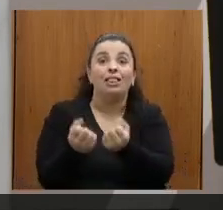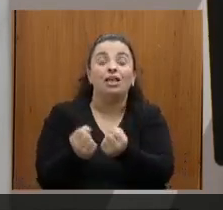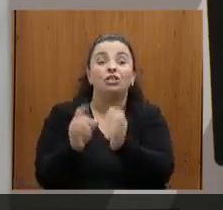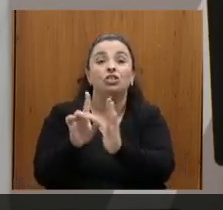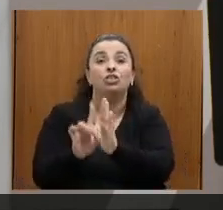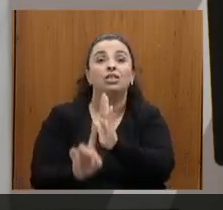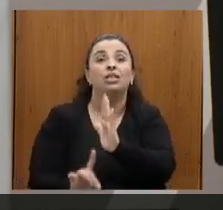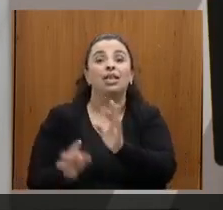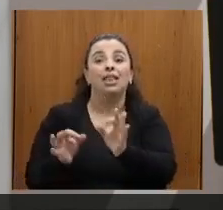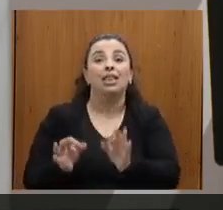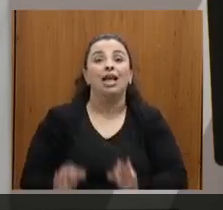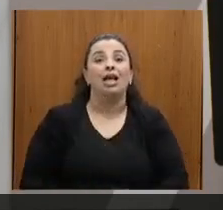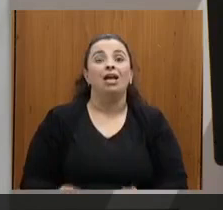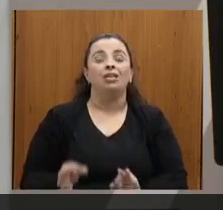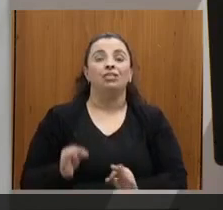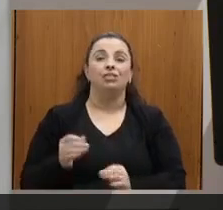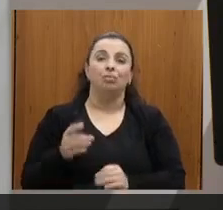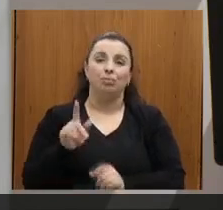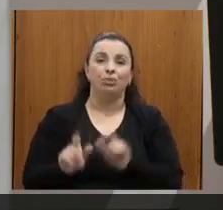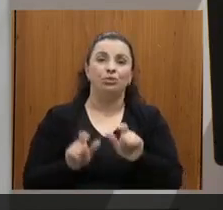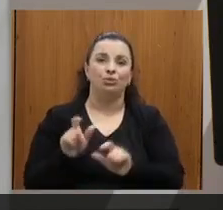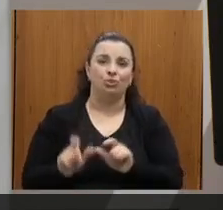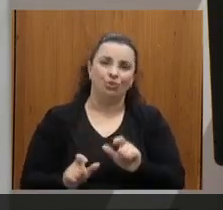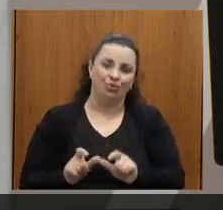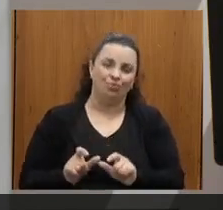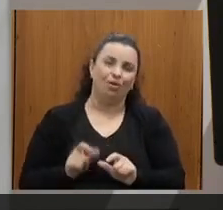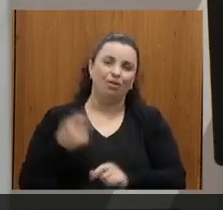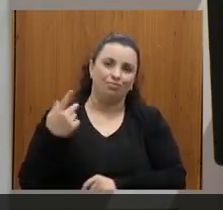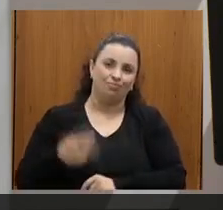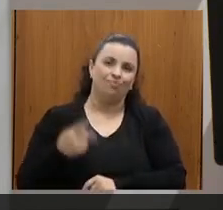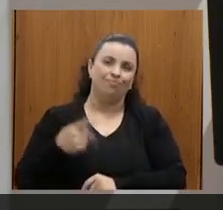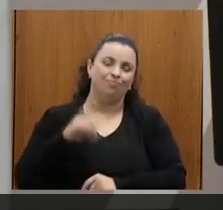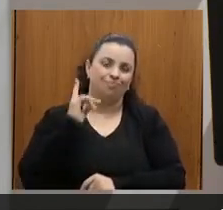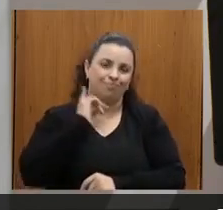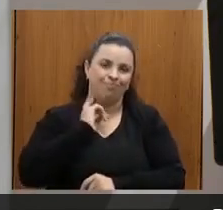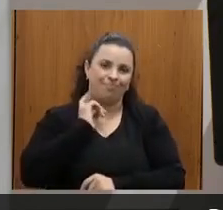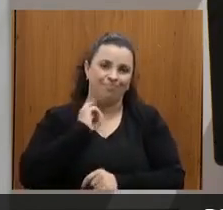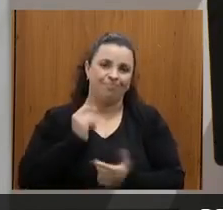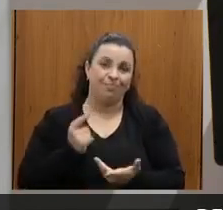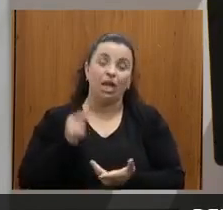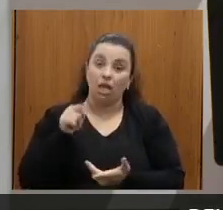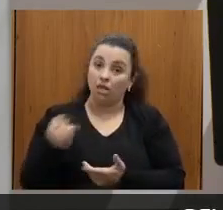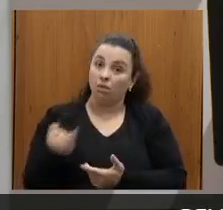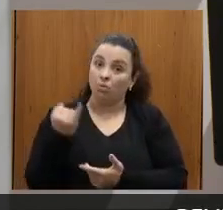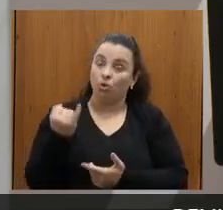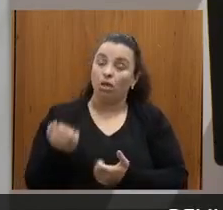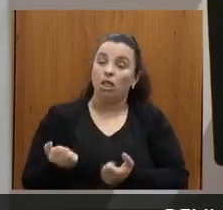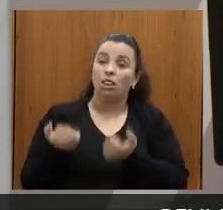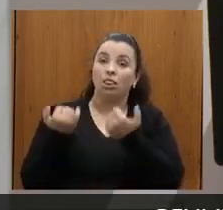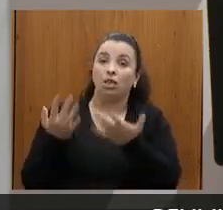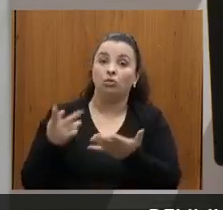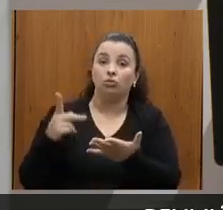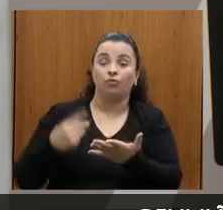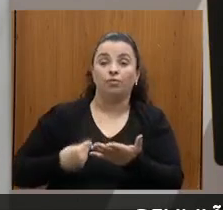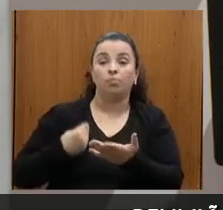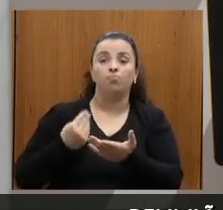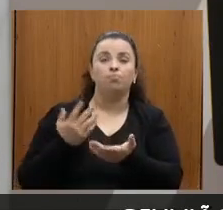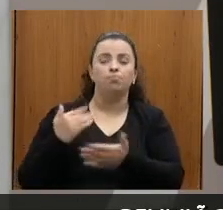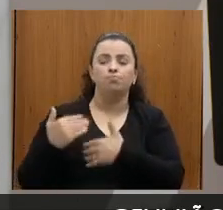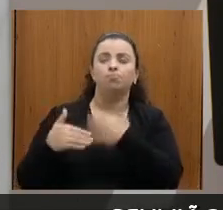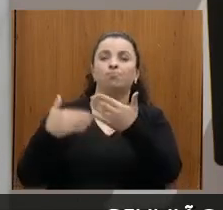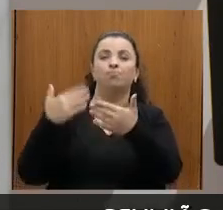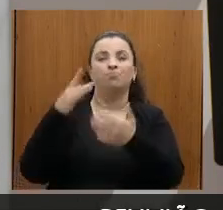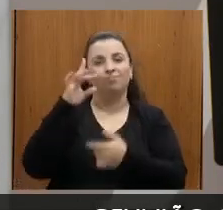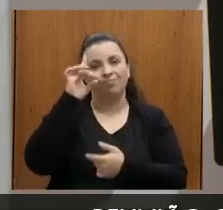transforma a vida do mineiro, porque isso é que é importante, é transformar a vida dele, é transformar a vida no dia a dia.